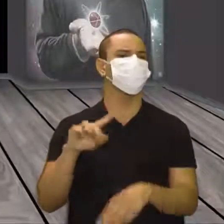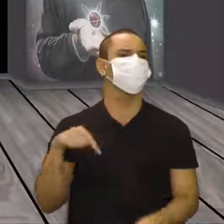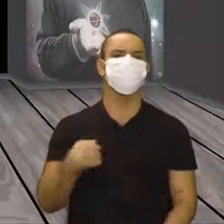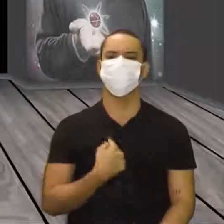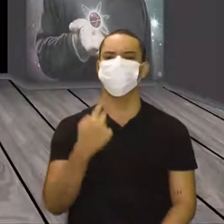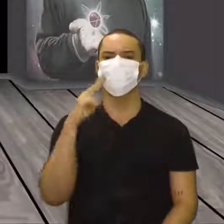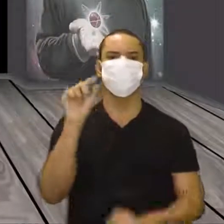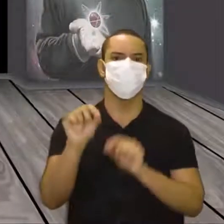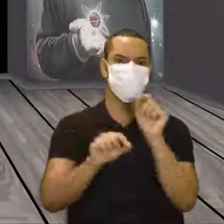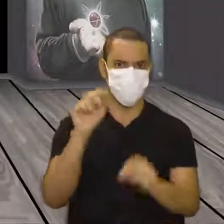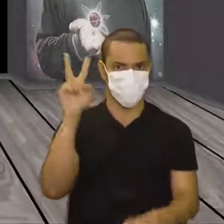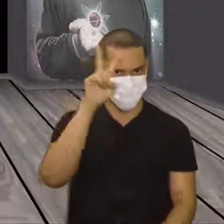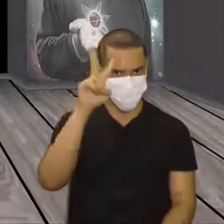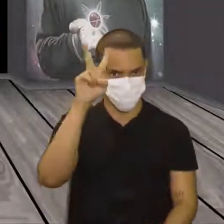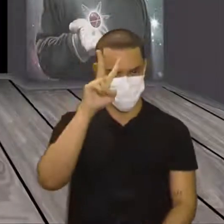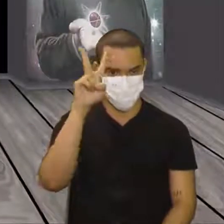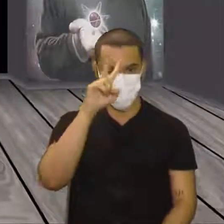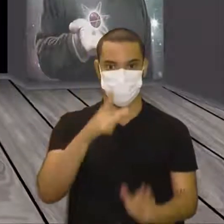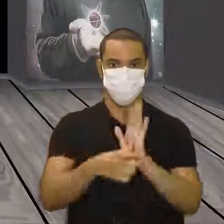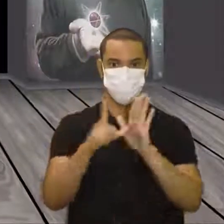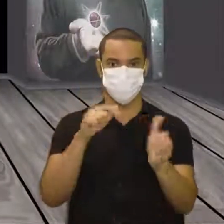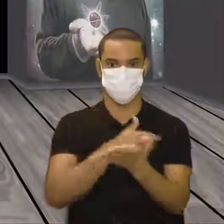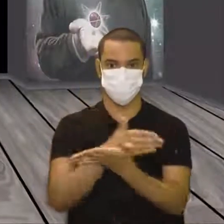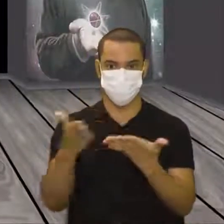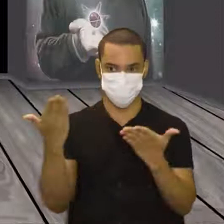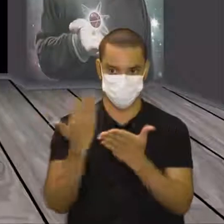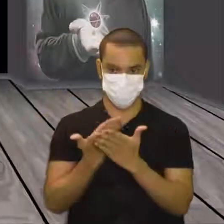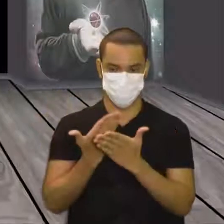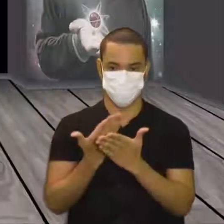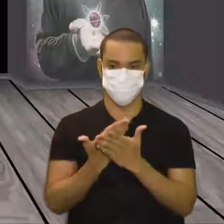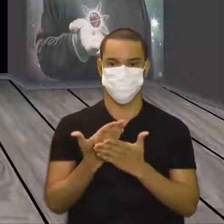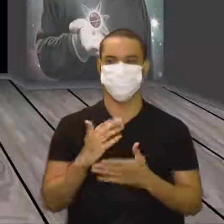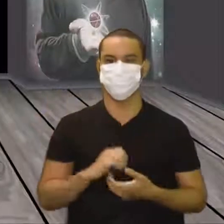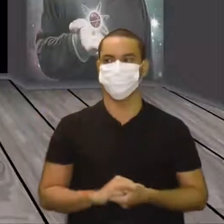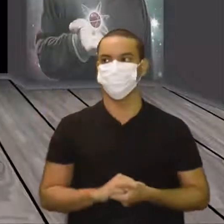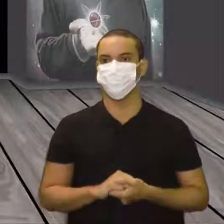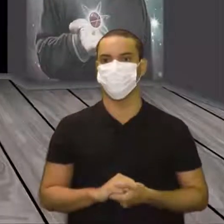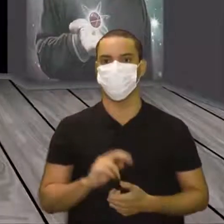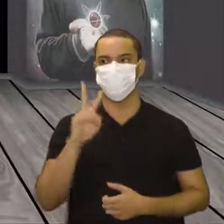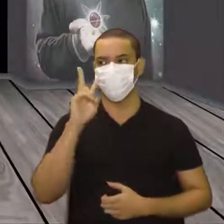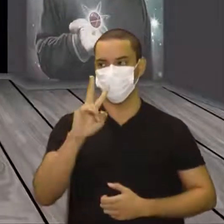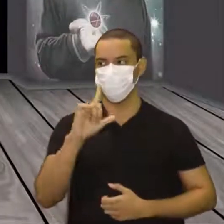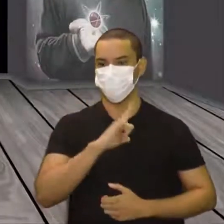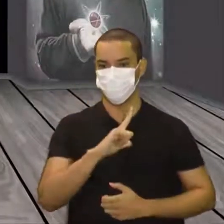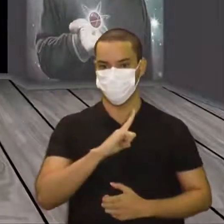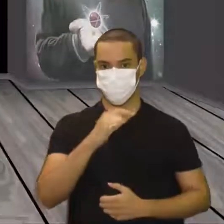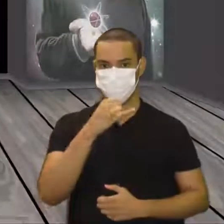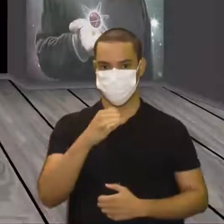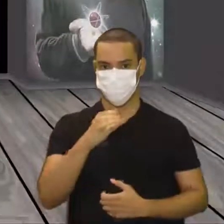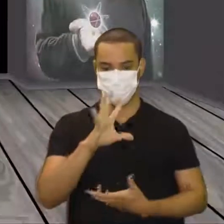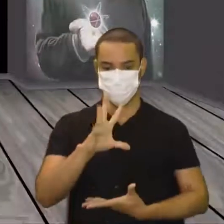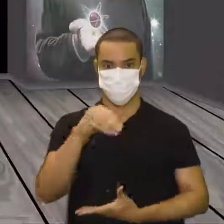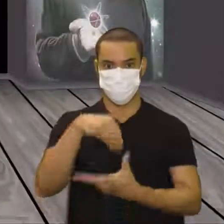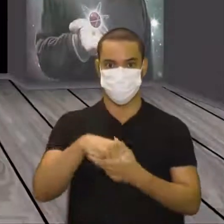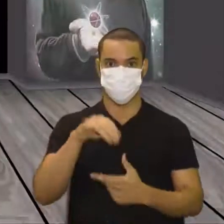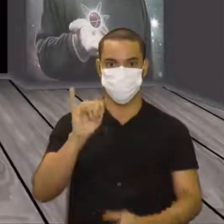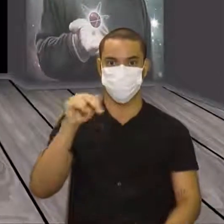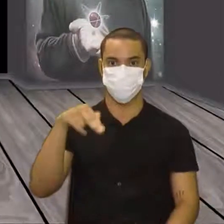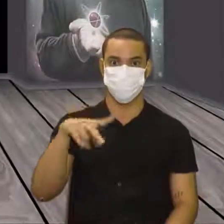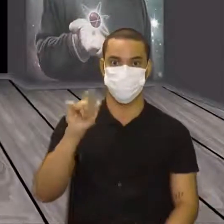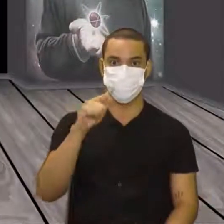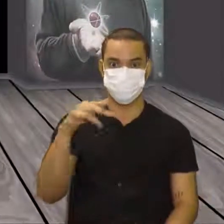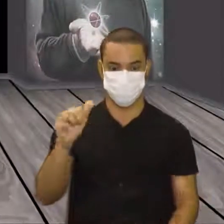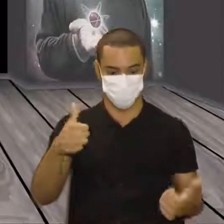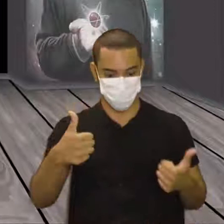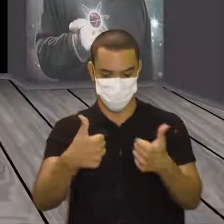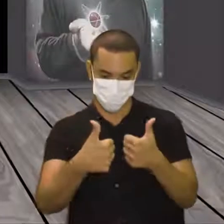Vamos relembrar, antes de começar a nossa aula de hoje? Nós vimos o seguinte, que para ter corrente elétrica induzida